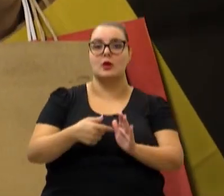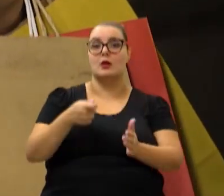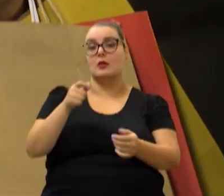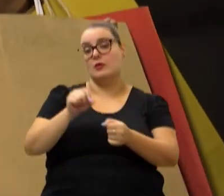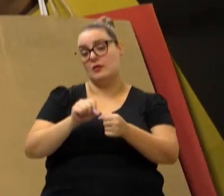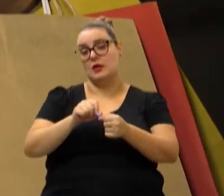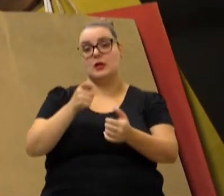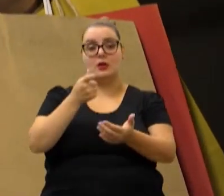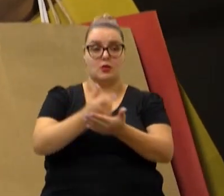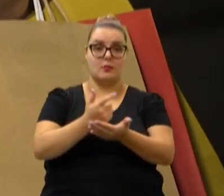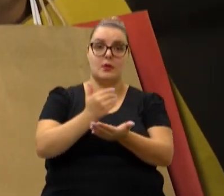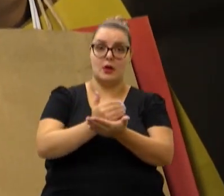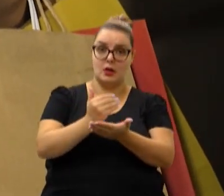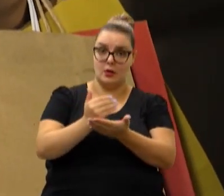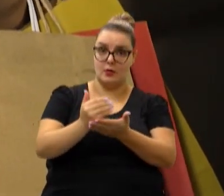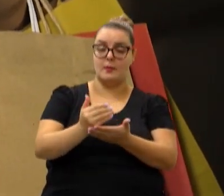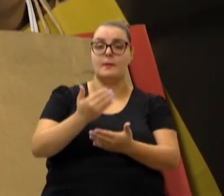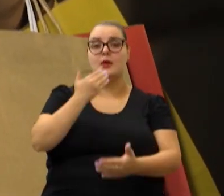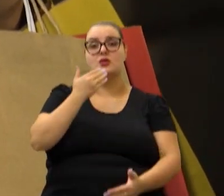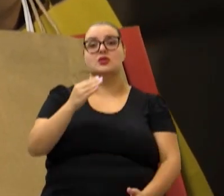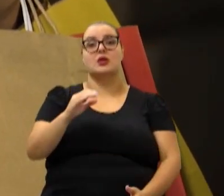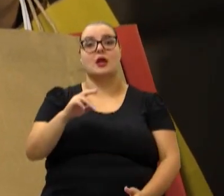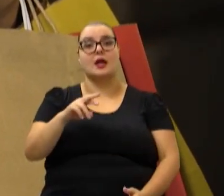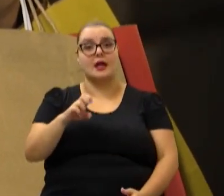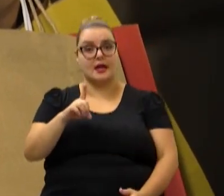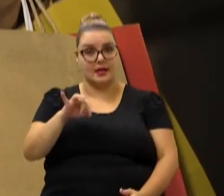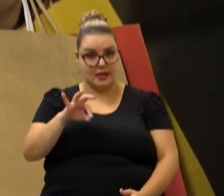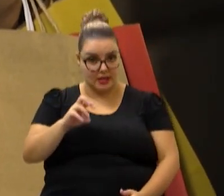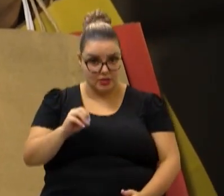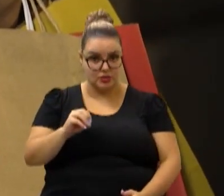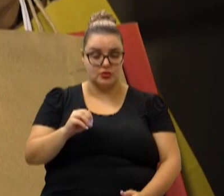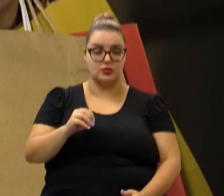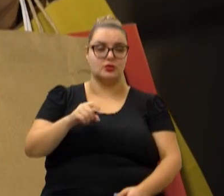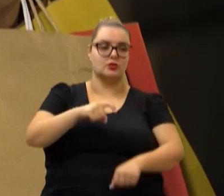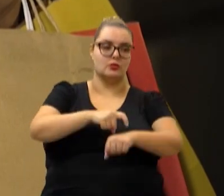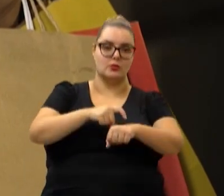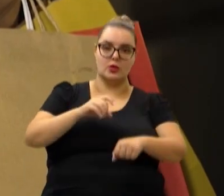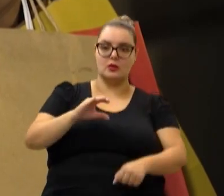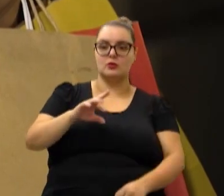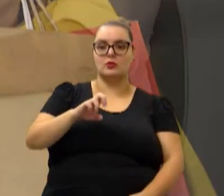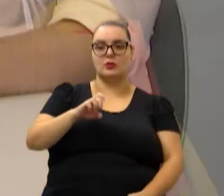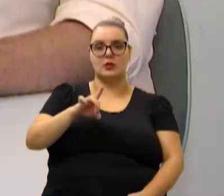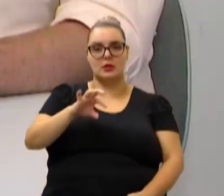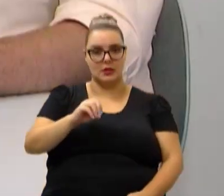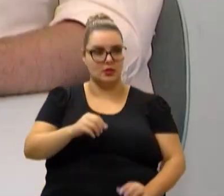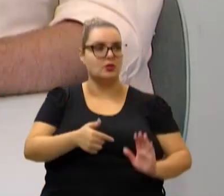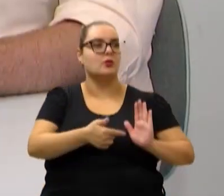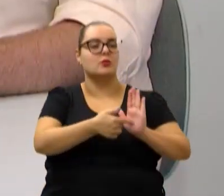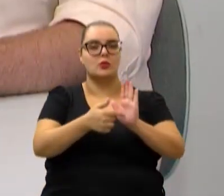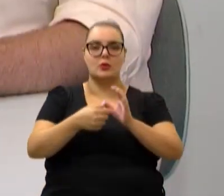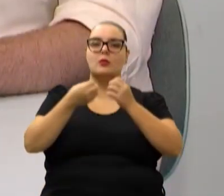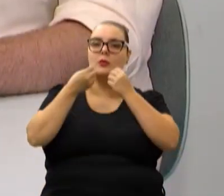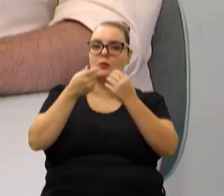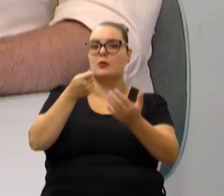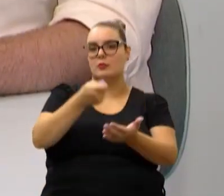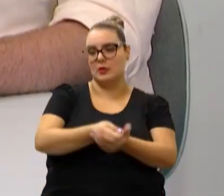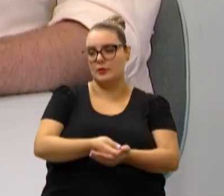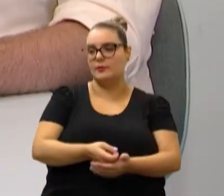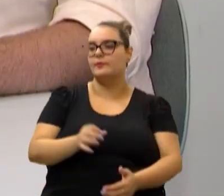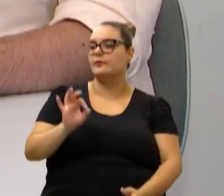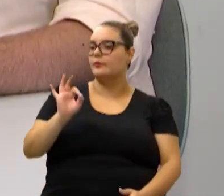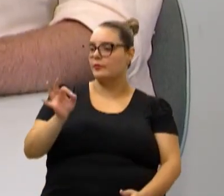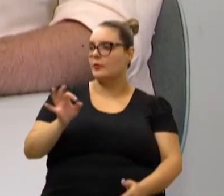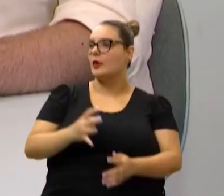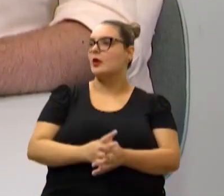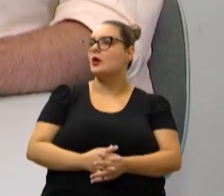expor? Fazer compras a crédito, tomar crédito e, durante aquele período vigente do crédito, demonstrar que ela é uma boa